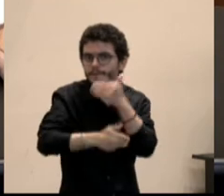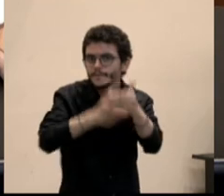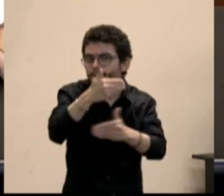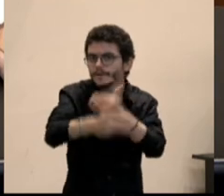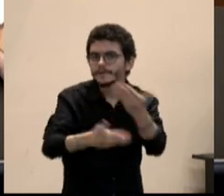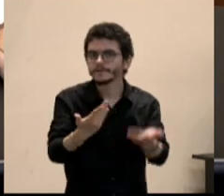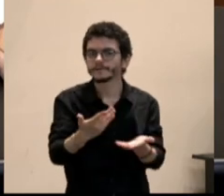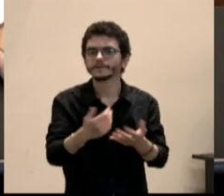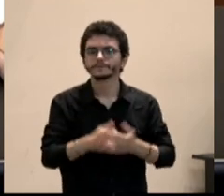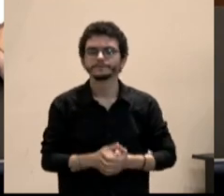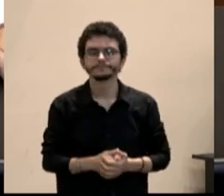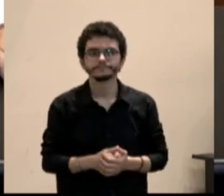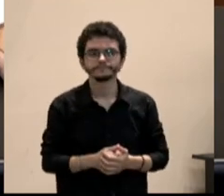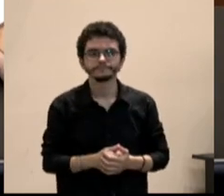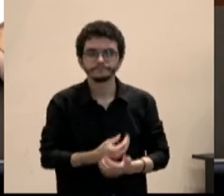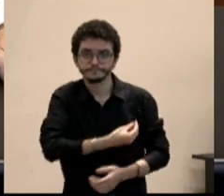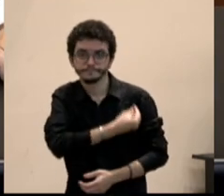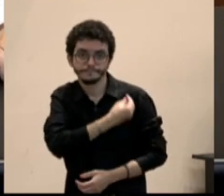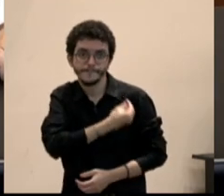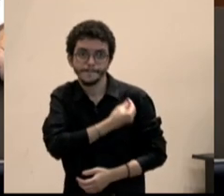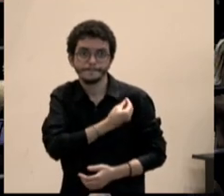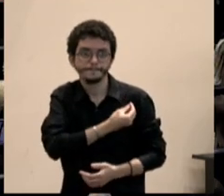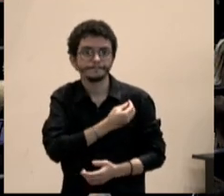estão impregnando no mundo hoje.